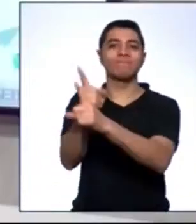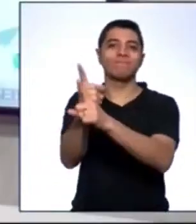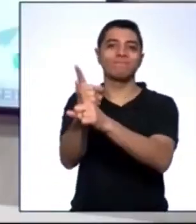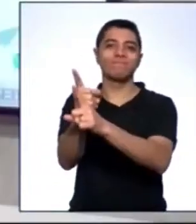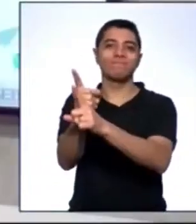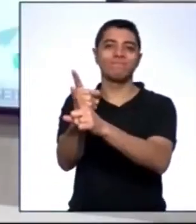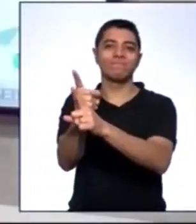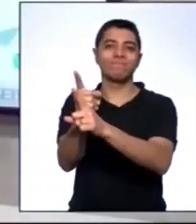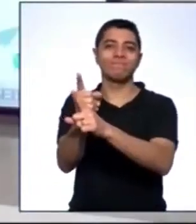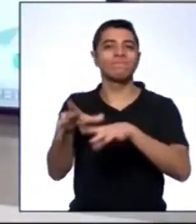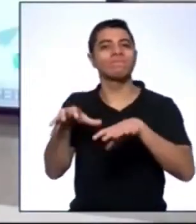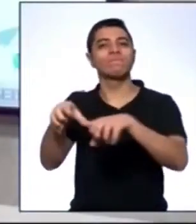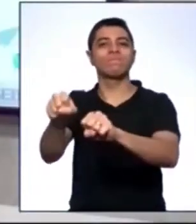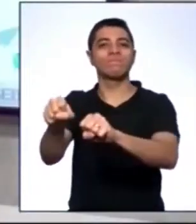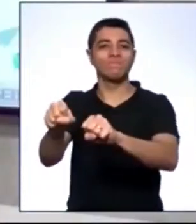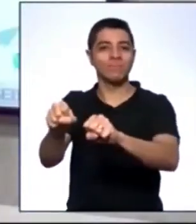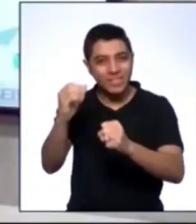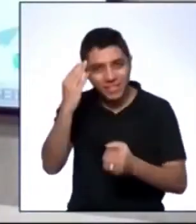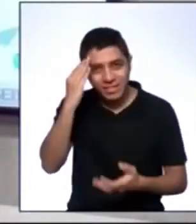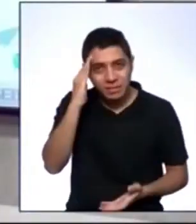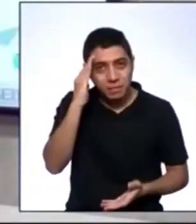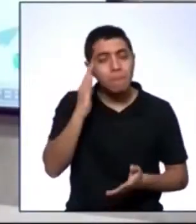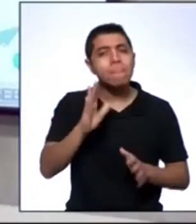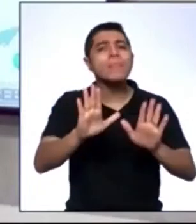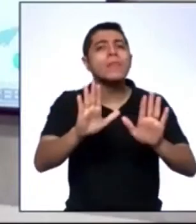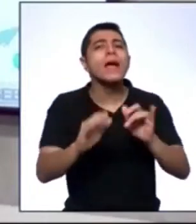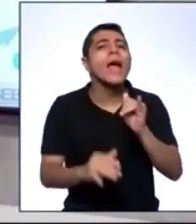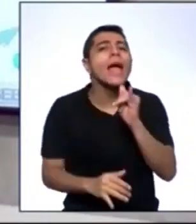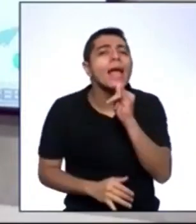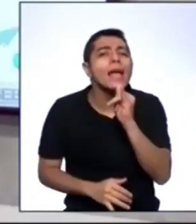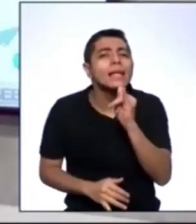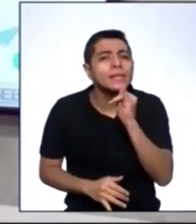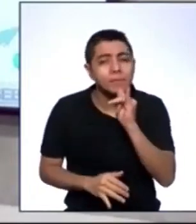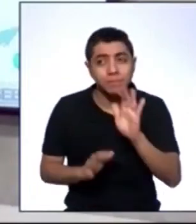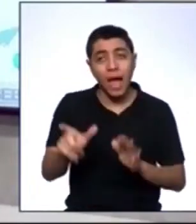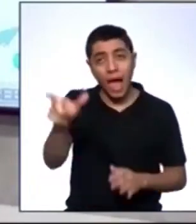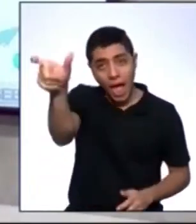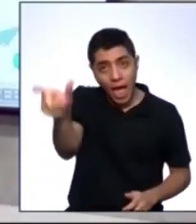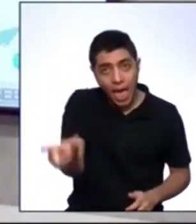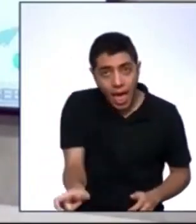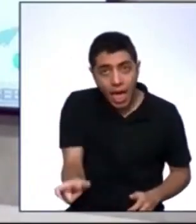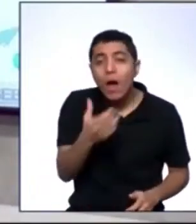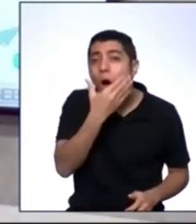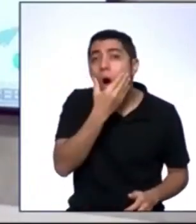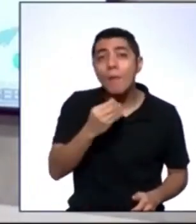cá, se esse suspeito A, ele tivesse irmão gêmeo idêntico a ele,